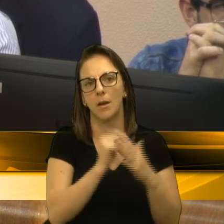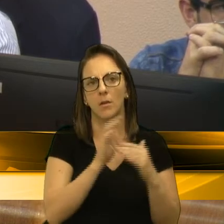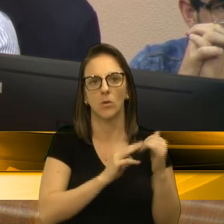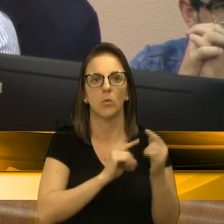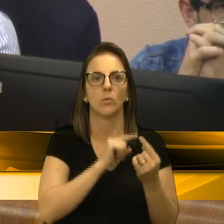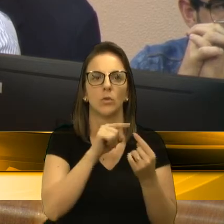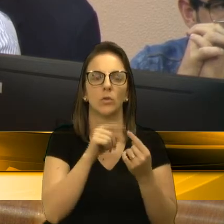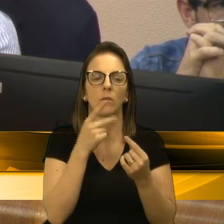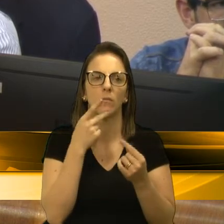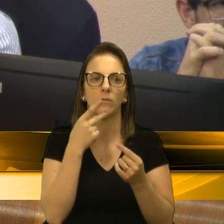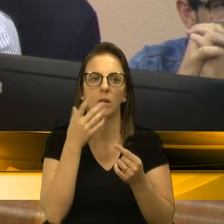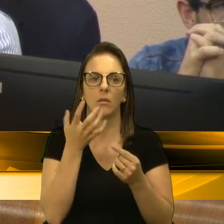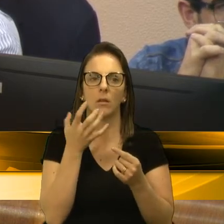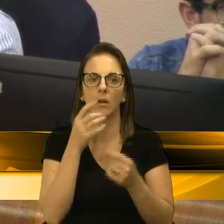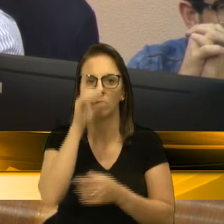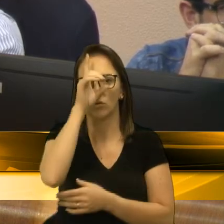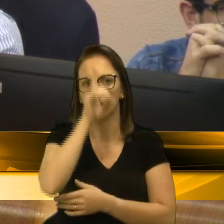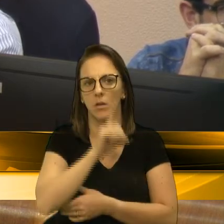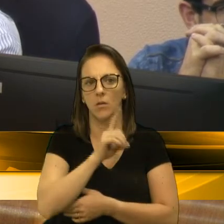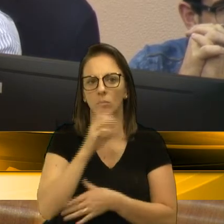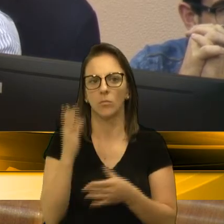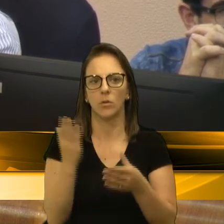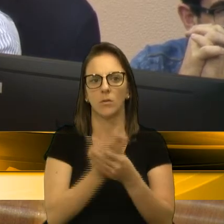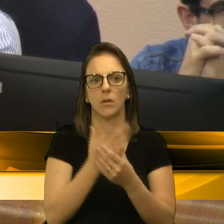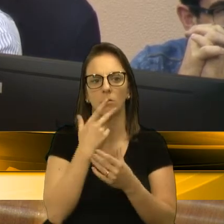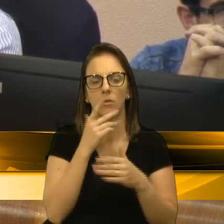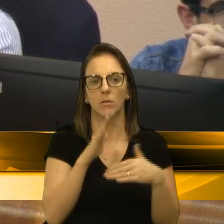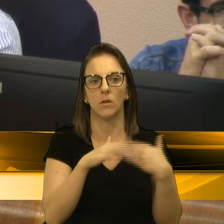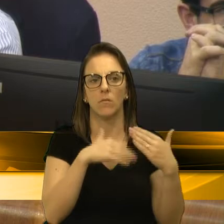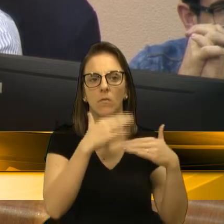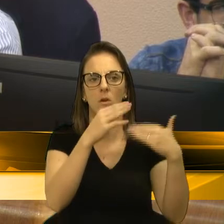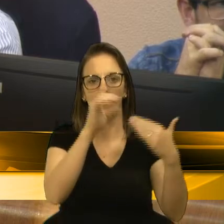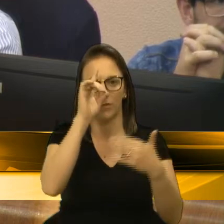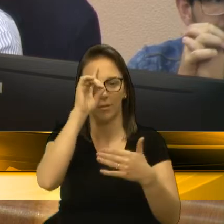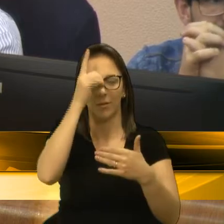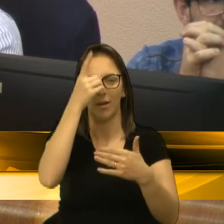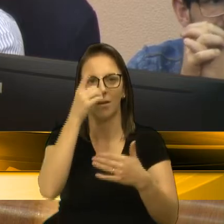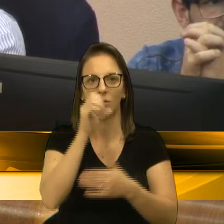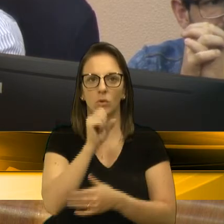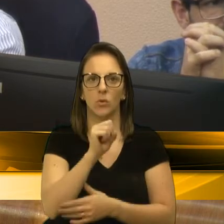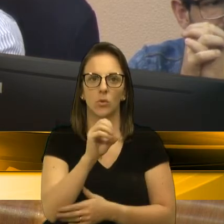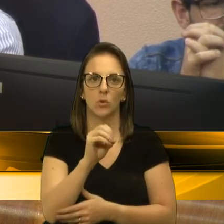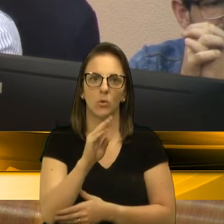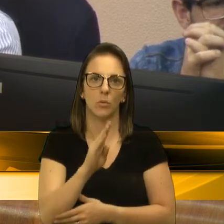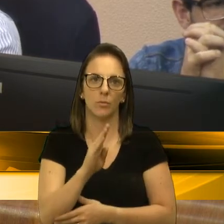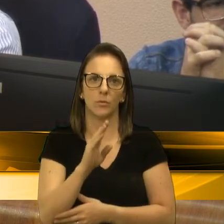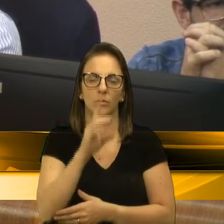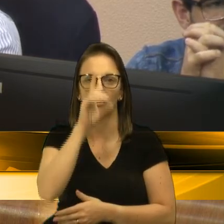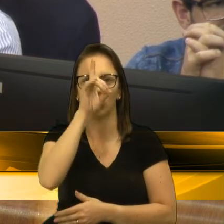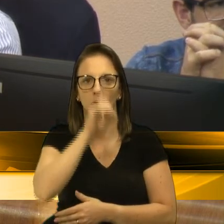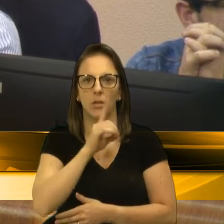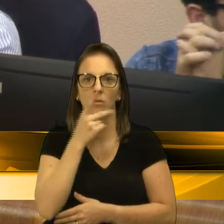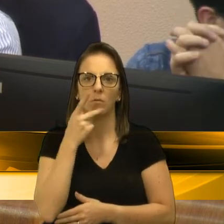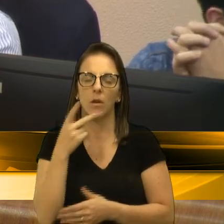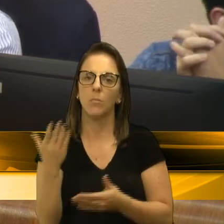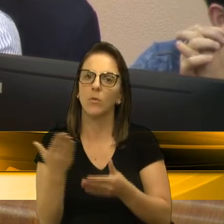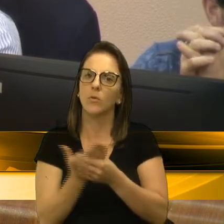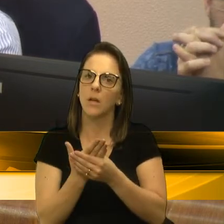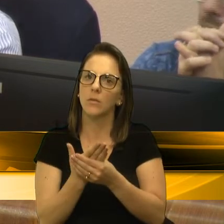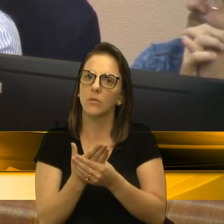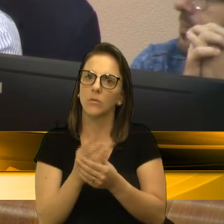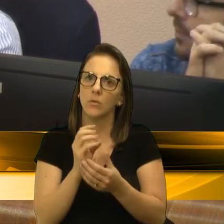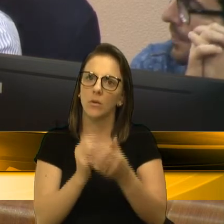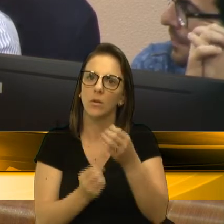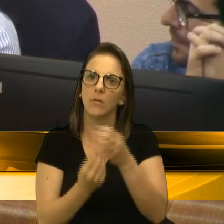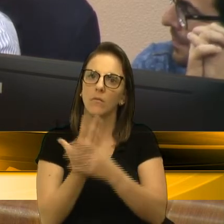direito processual prefere o segundo. Em razão disso, se desenvolveu a ideia do sobredireito, processual, criado para minimizar as consequências